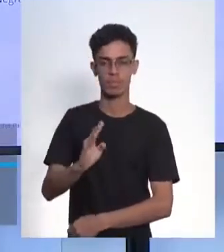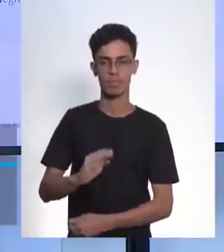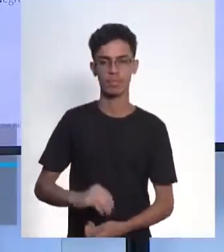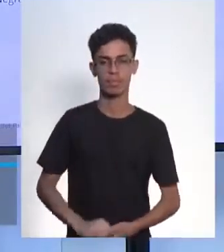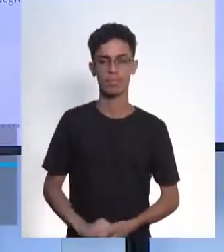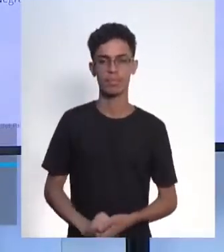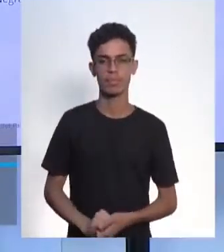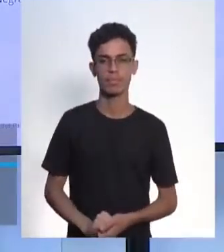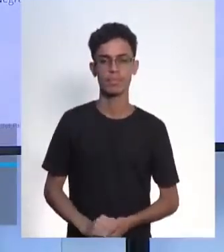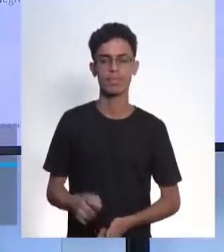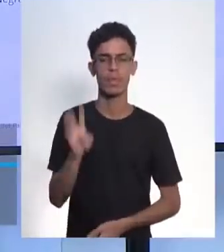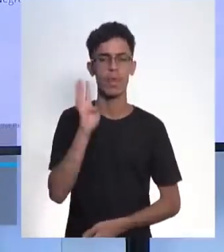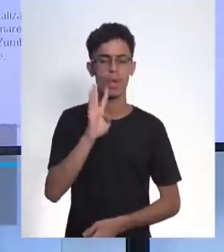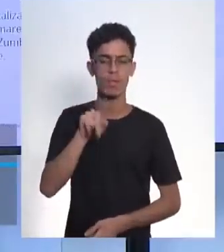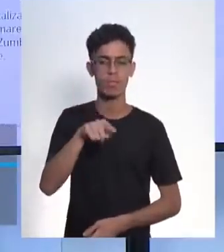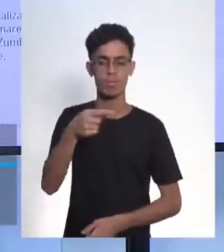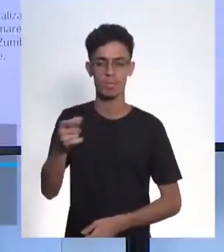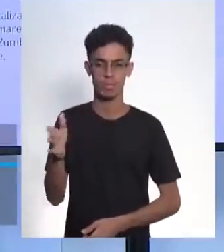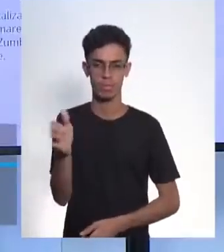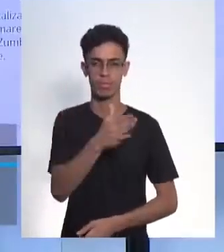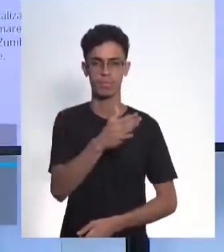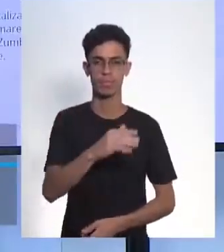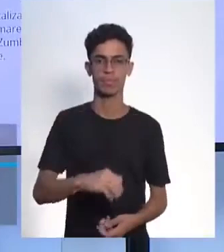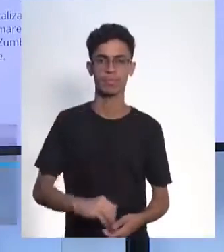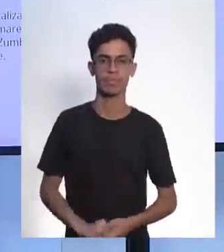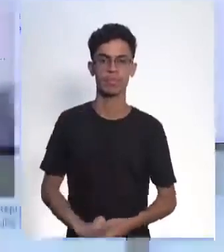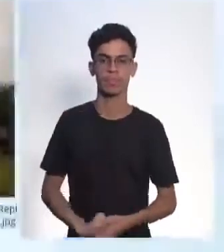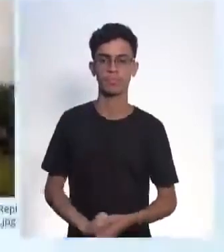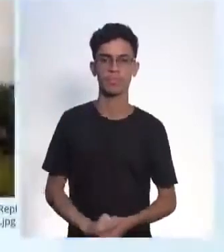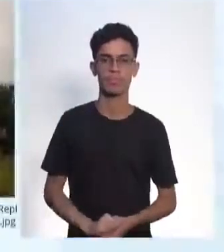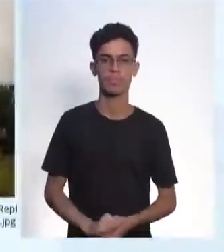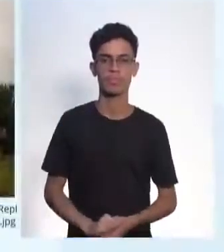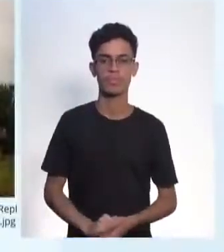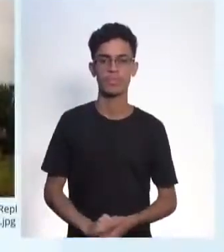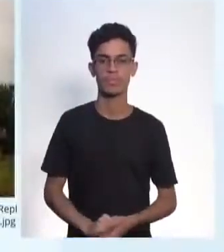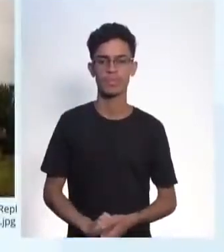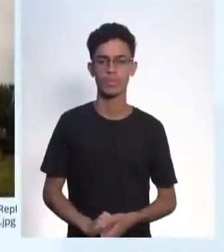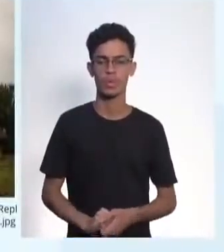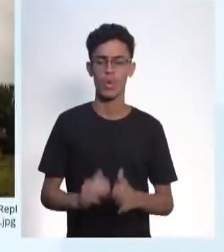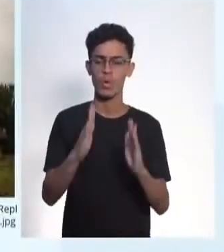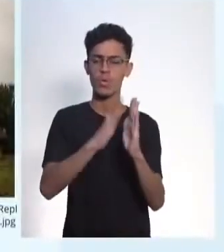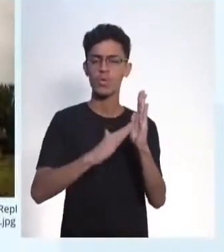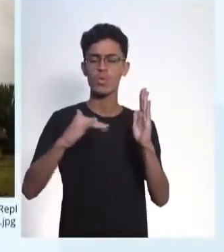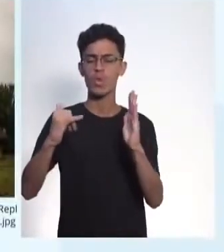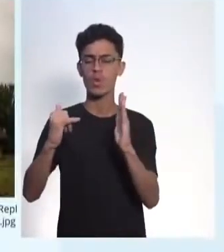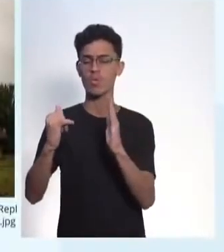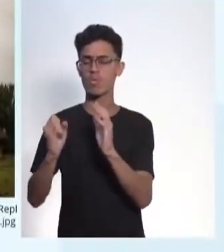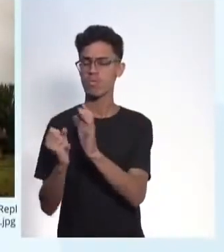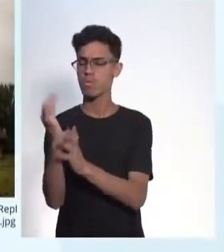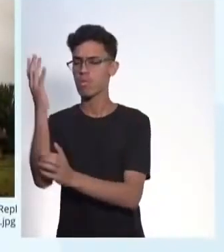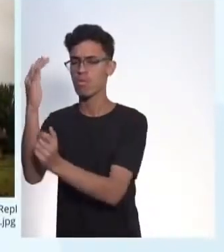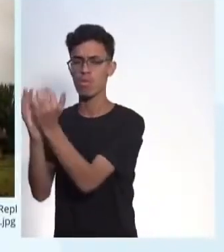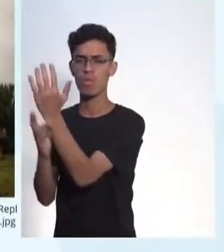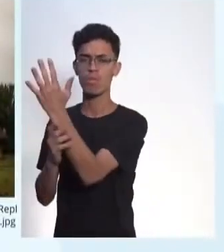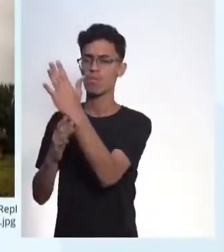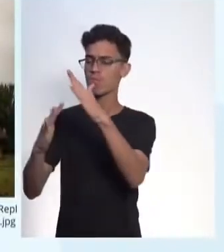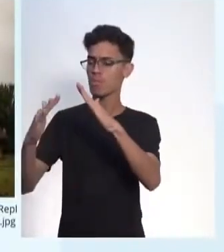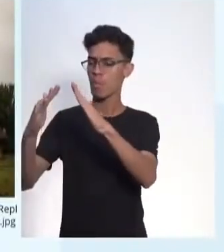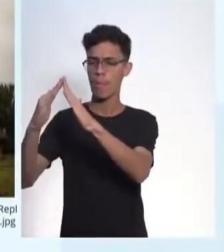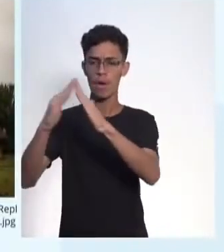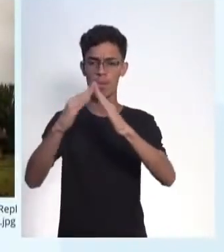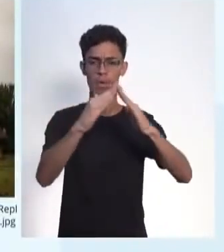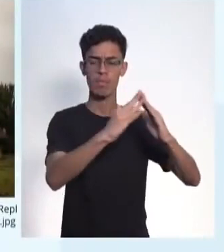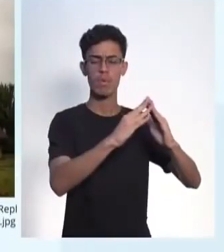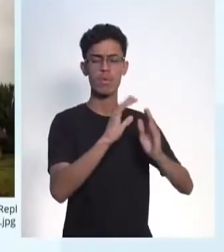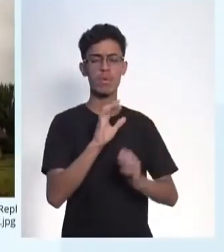Legal? Próxima tela. Os quilombos. O que eram os quilombos, prof? Os quilombos